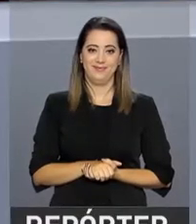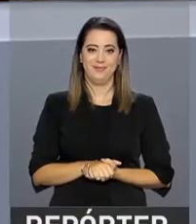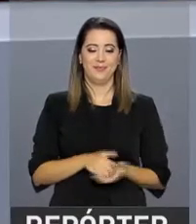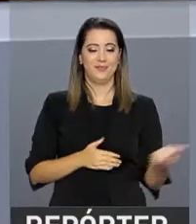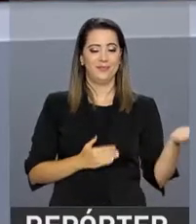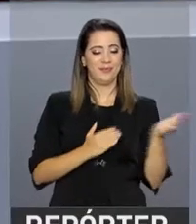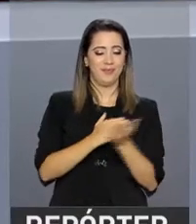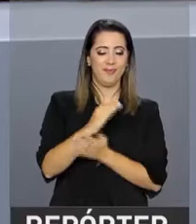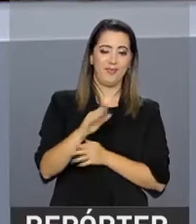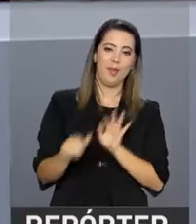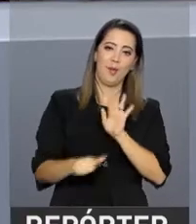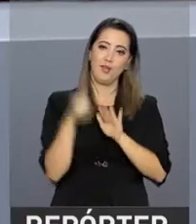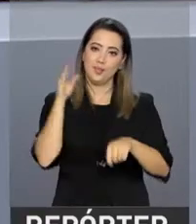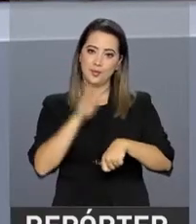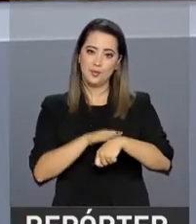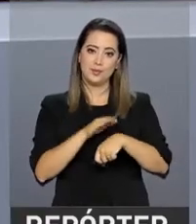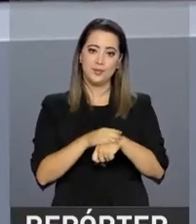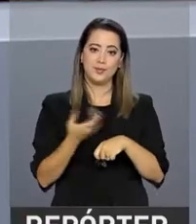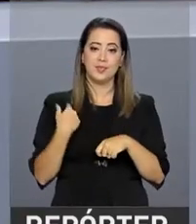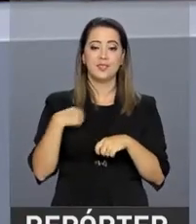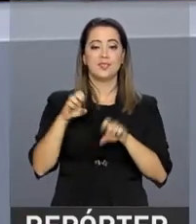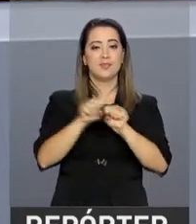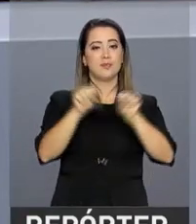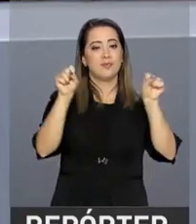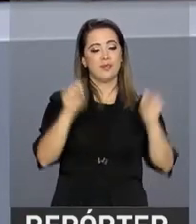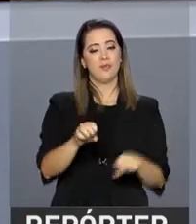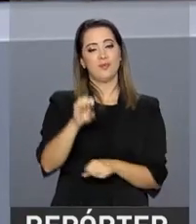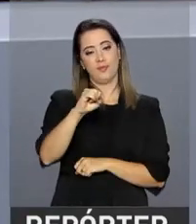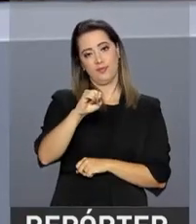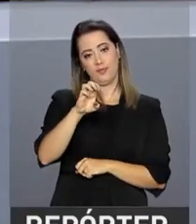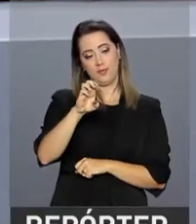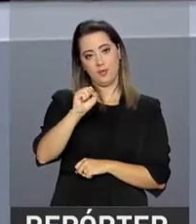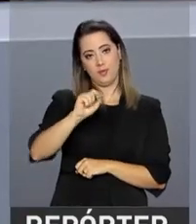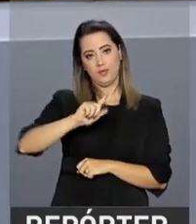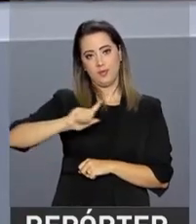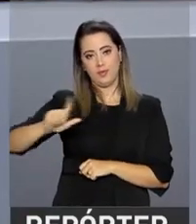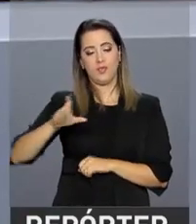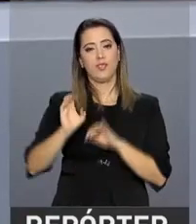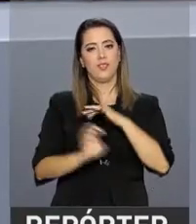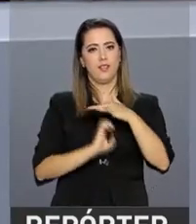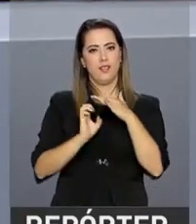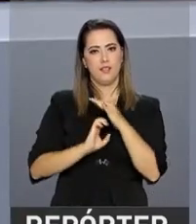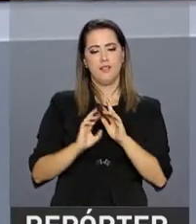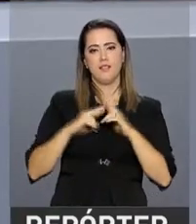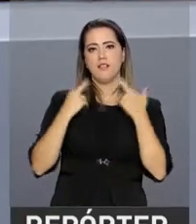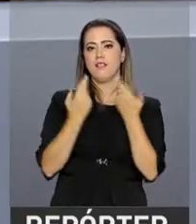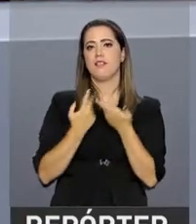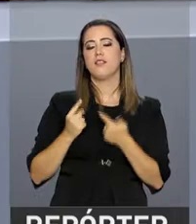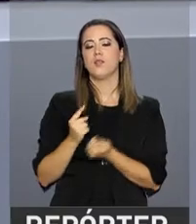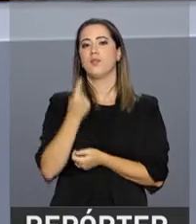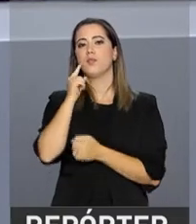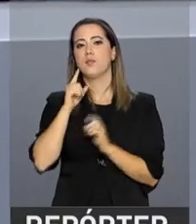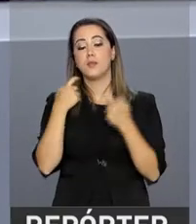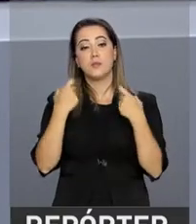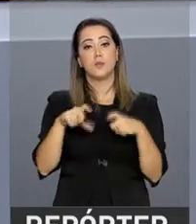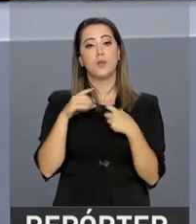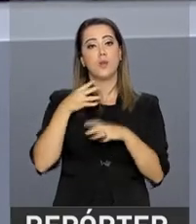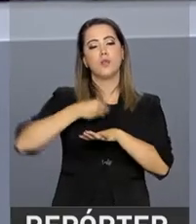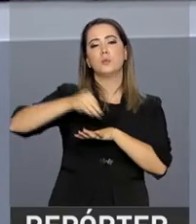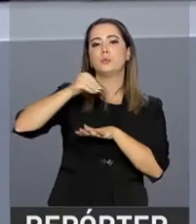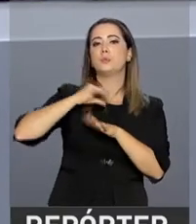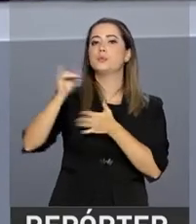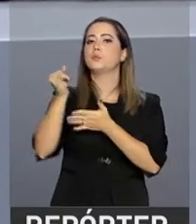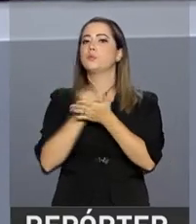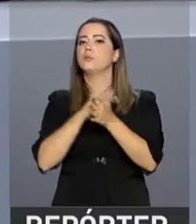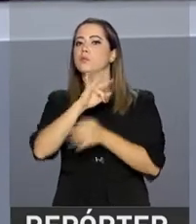começou a primeira etapa de implantação do e social para as empresas o sistema reúne em uma mesma plataforma informações tributárias